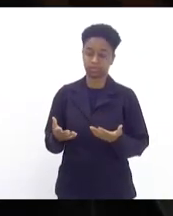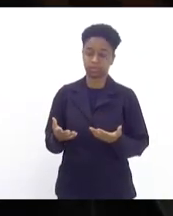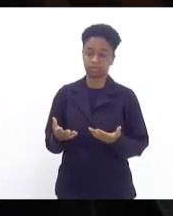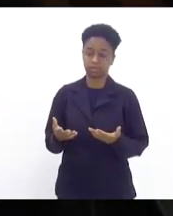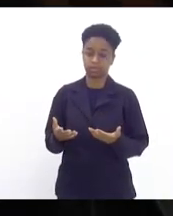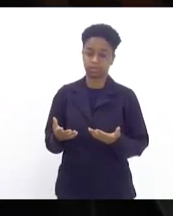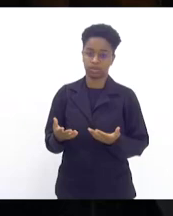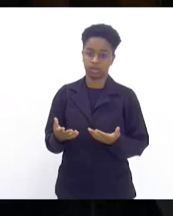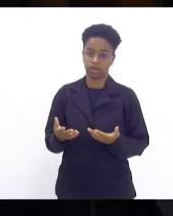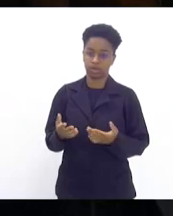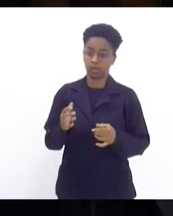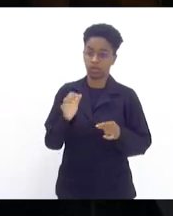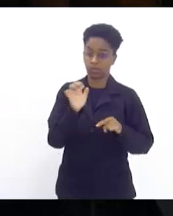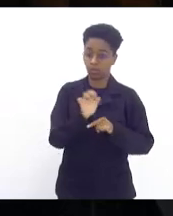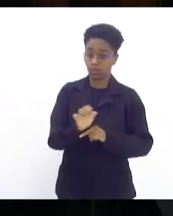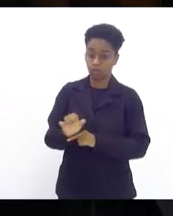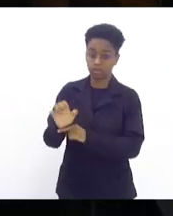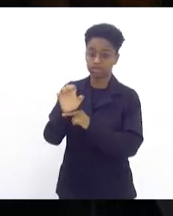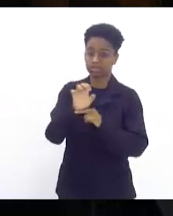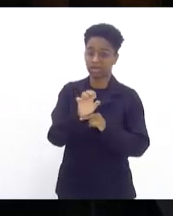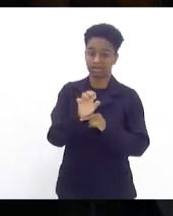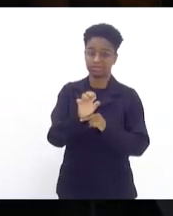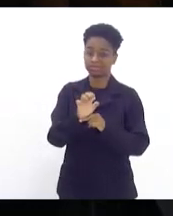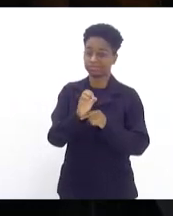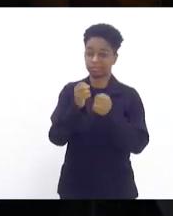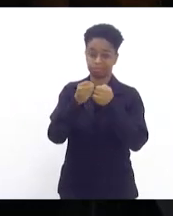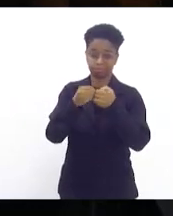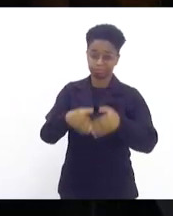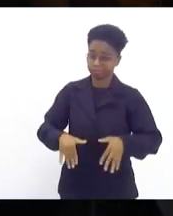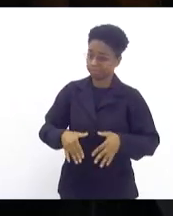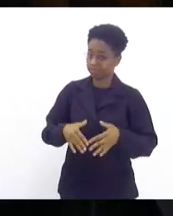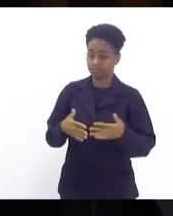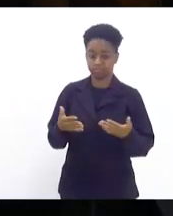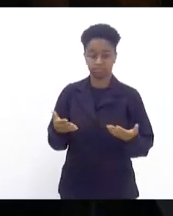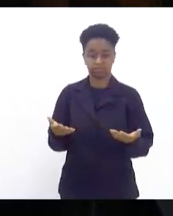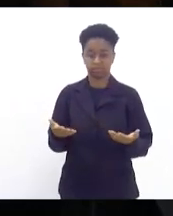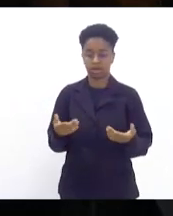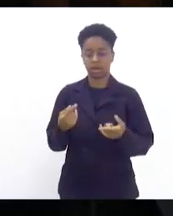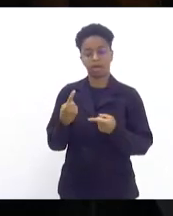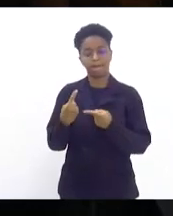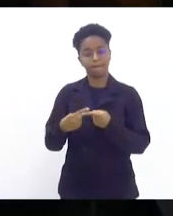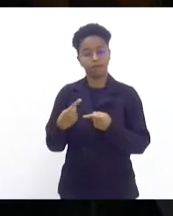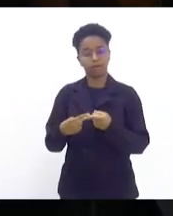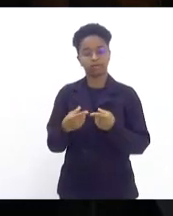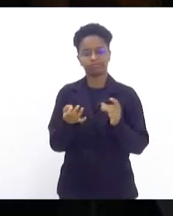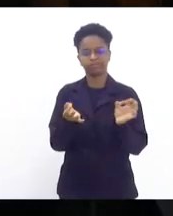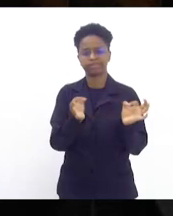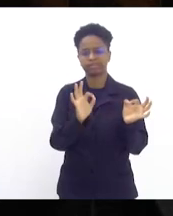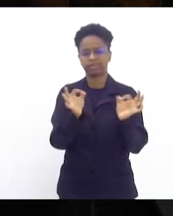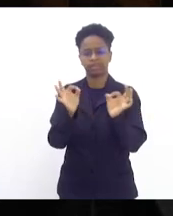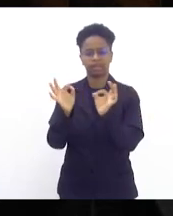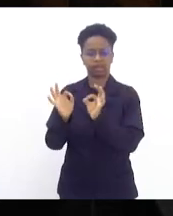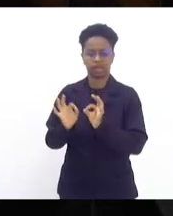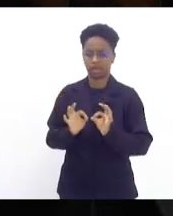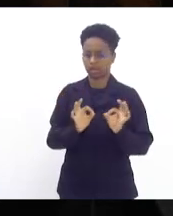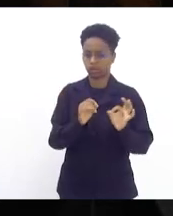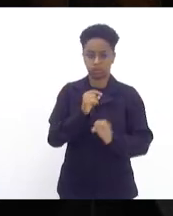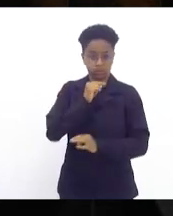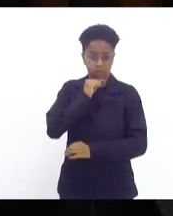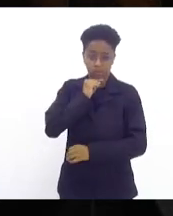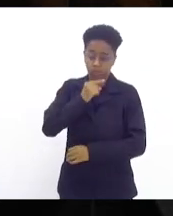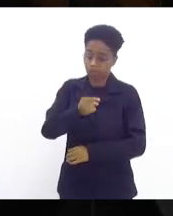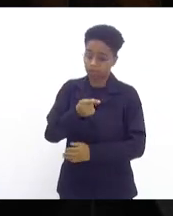os estados brasileiros senhor presidente porque ninguém consegue